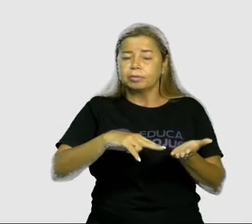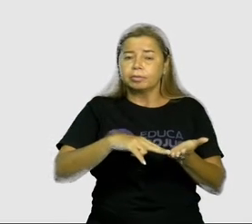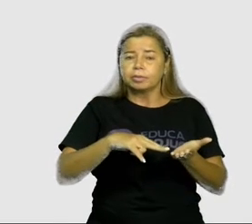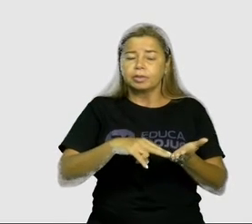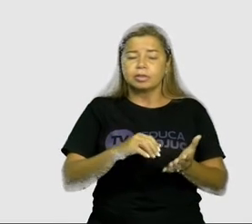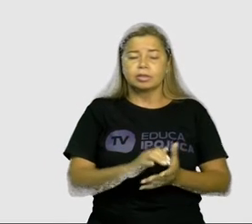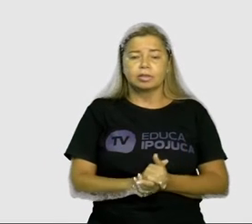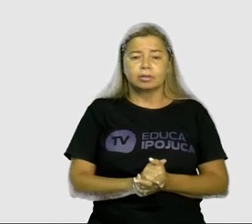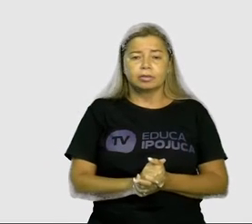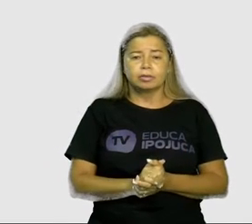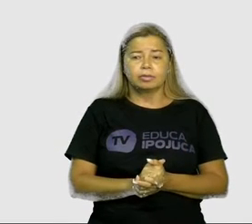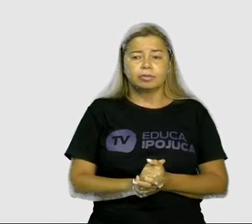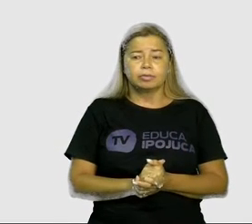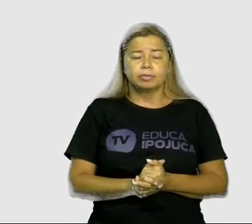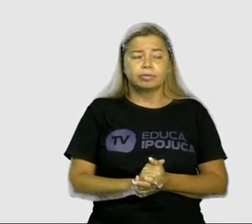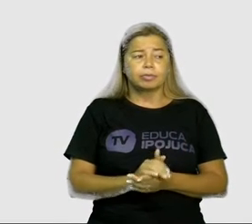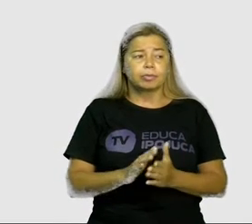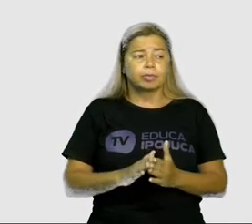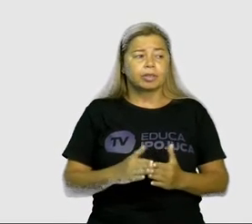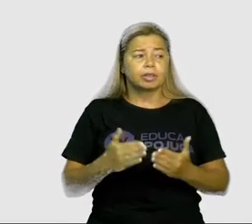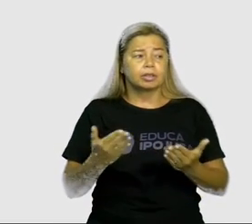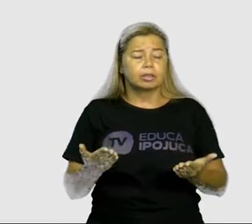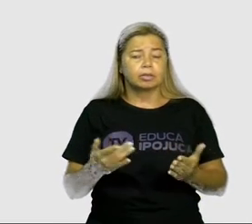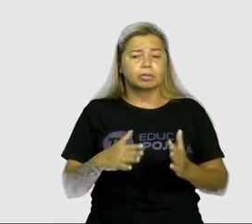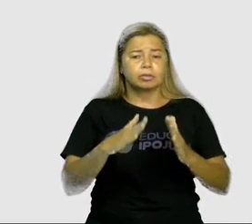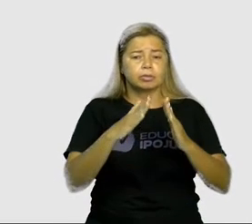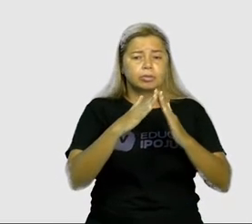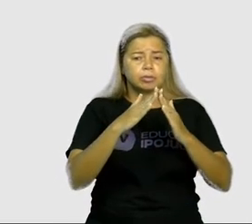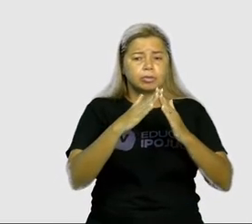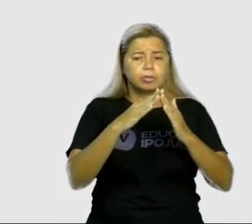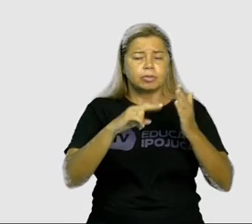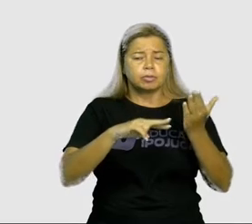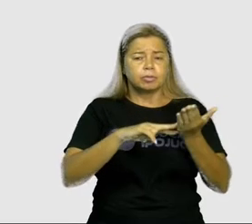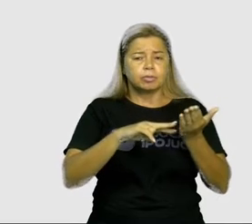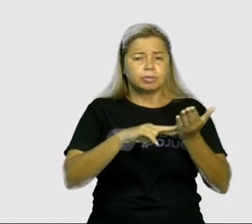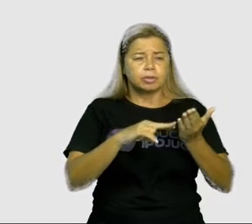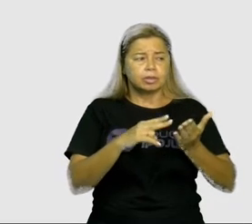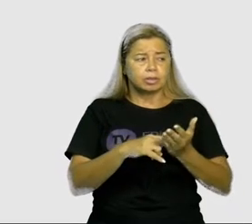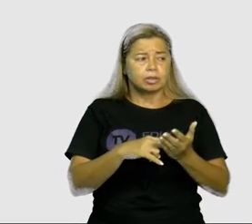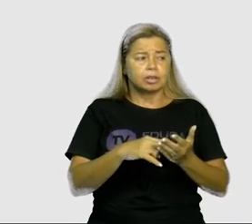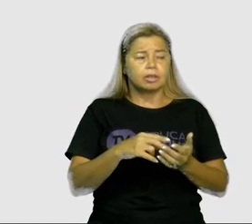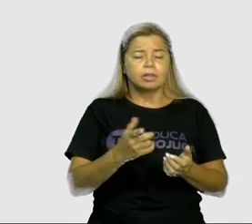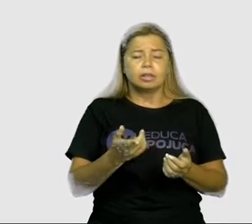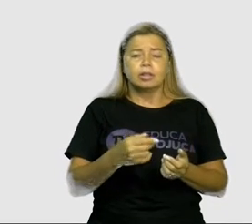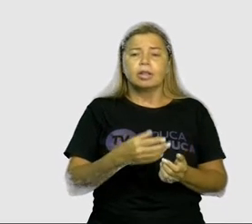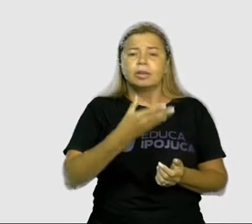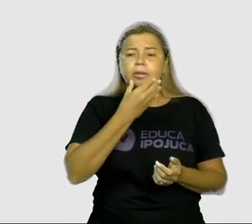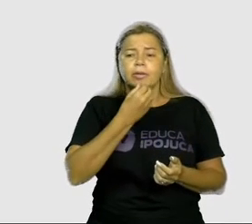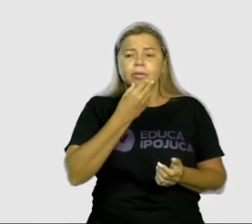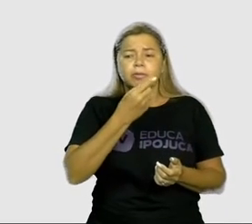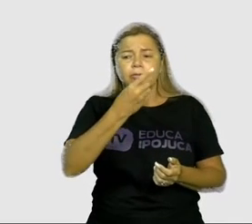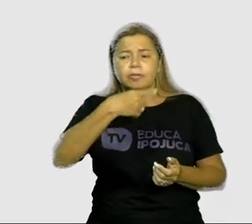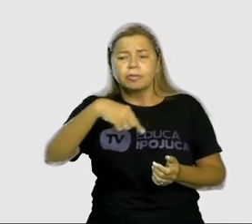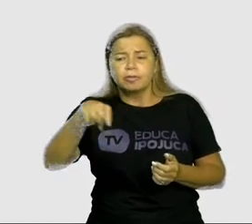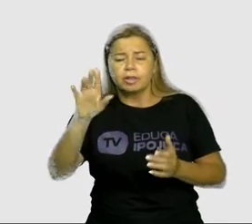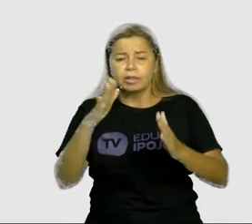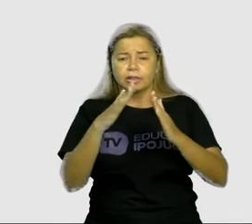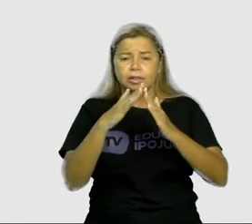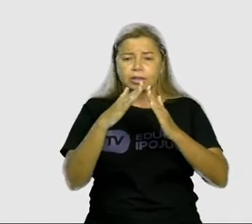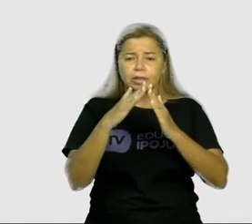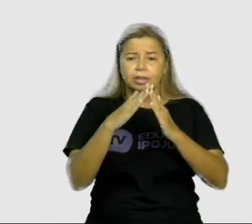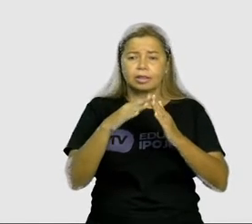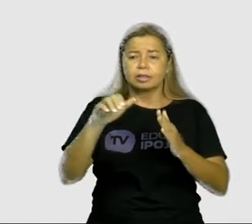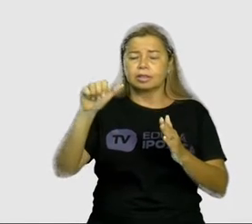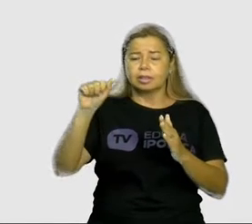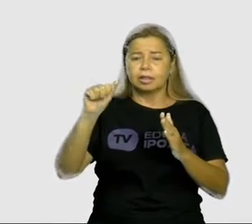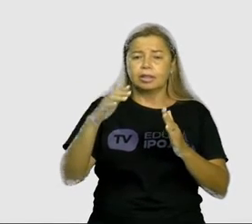o Henrique ele pode sair da Pizzaria tá E para casar depois de